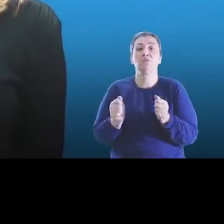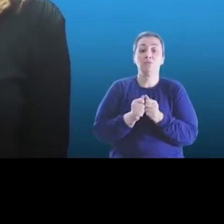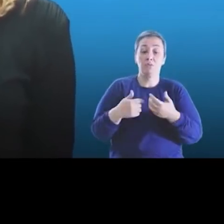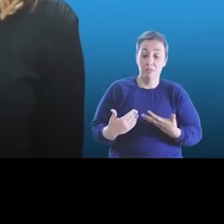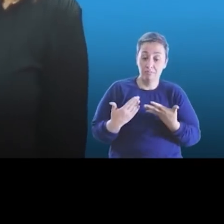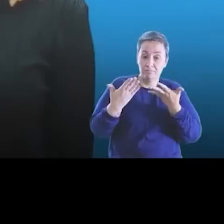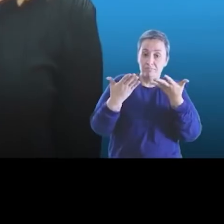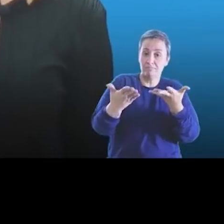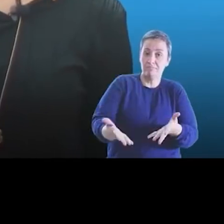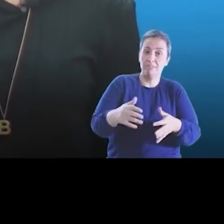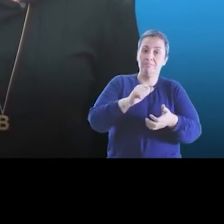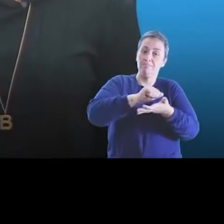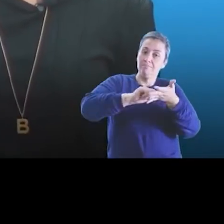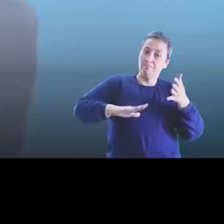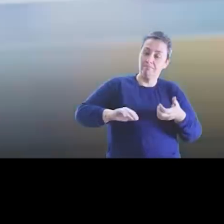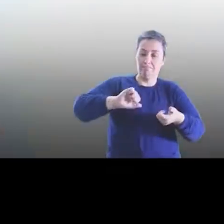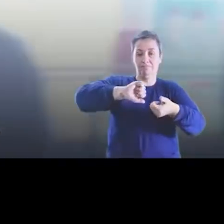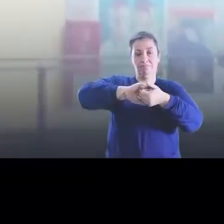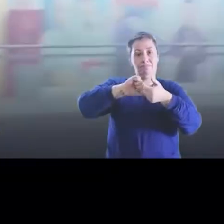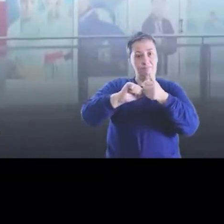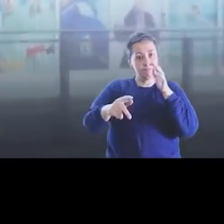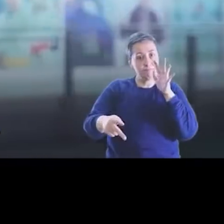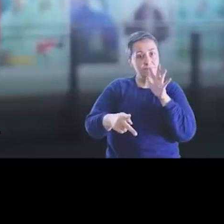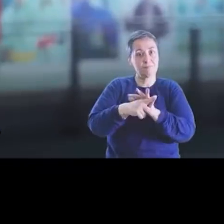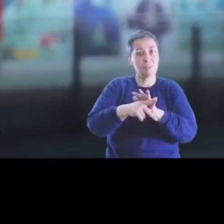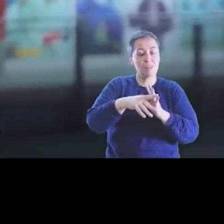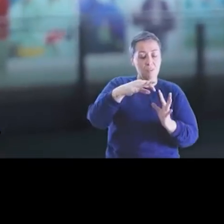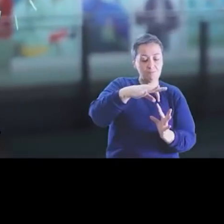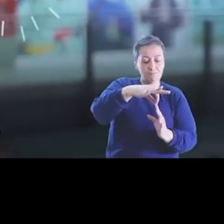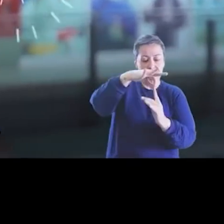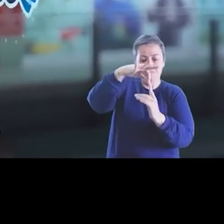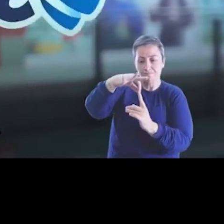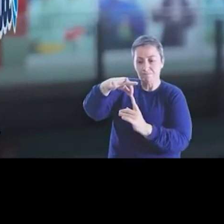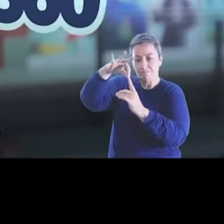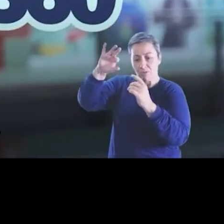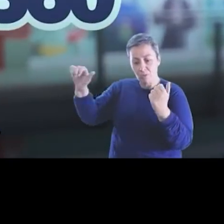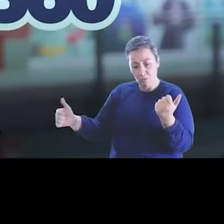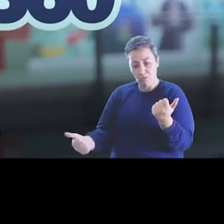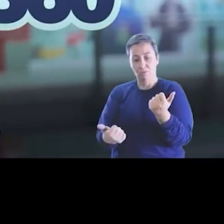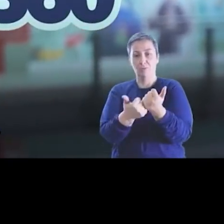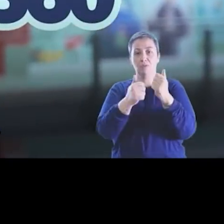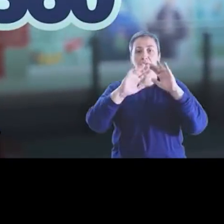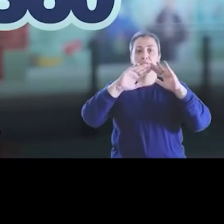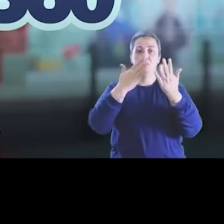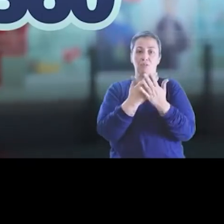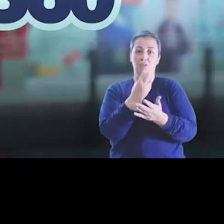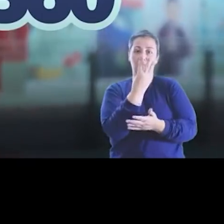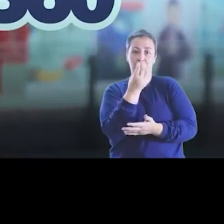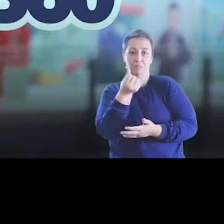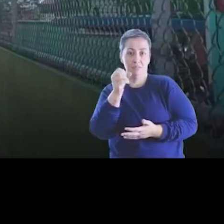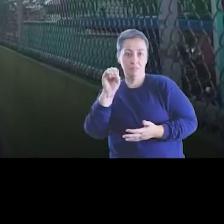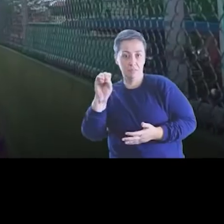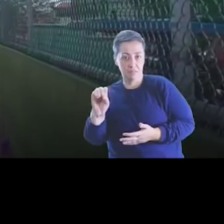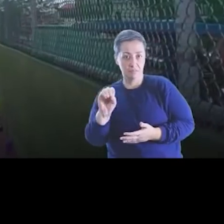para oferta de serviços de qualidade. Pilares que sustentam o programa Escola 360.